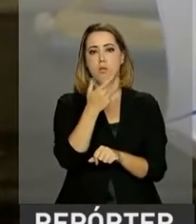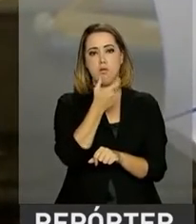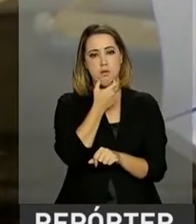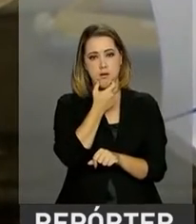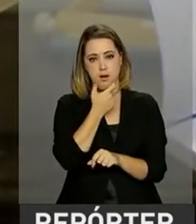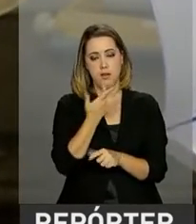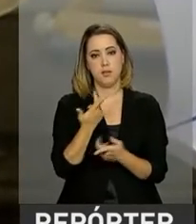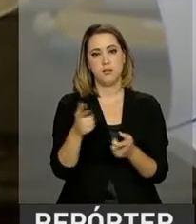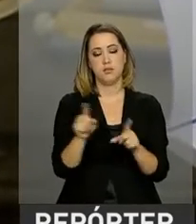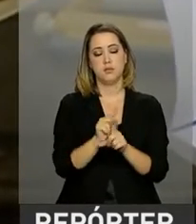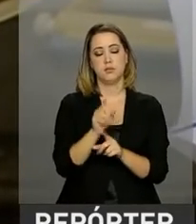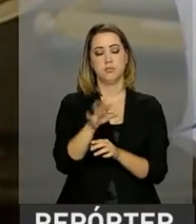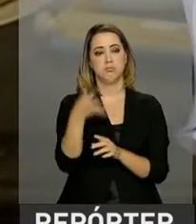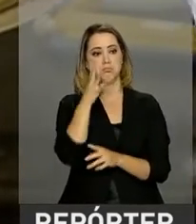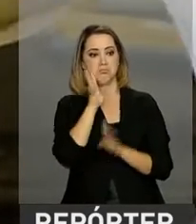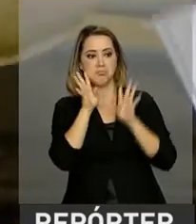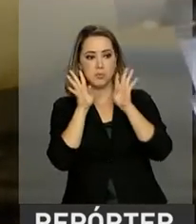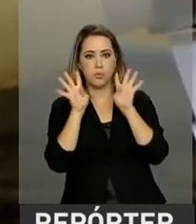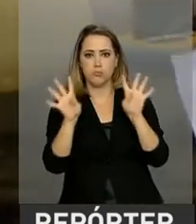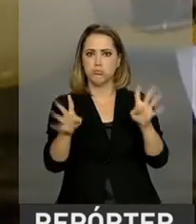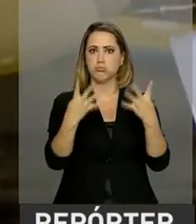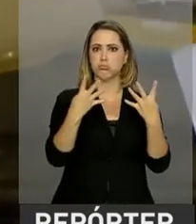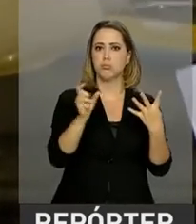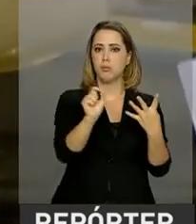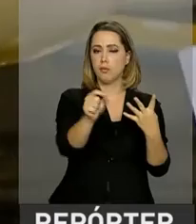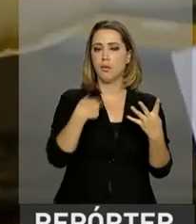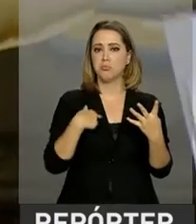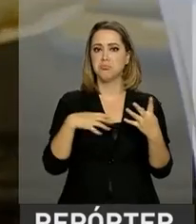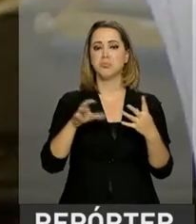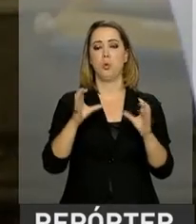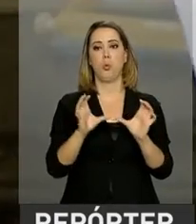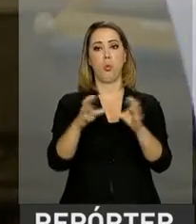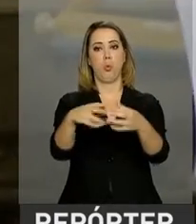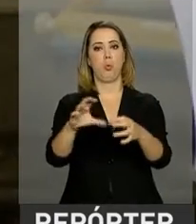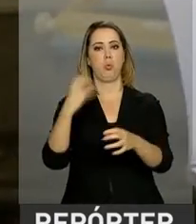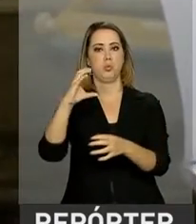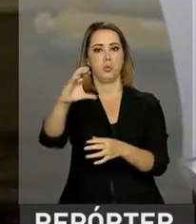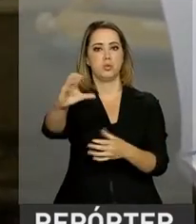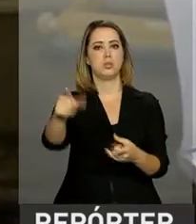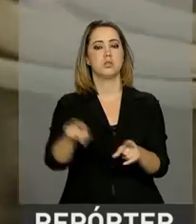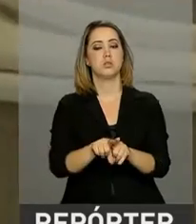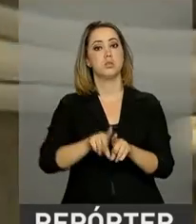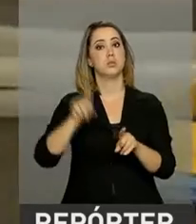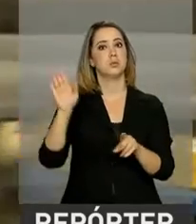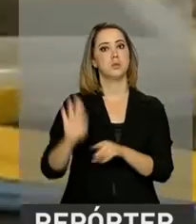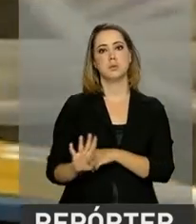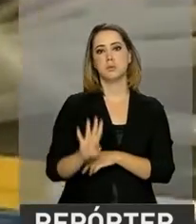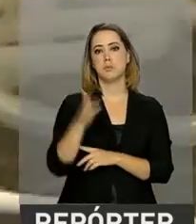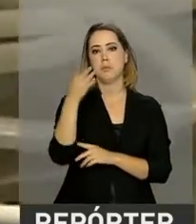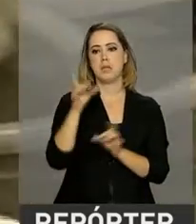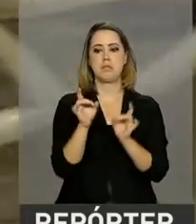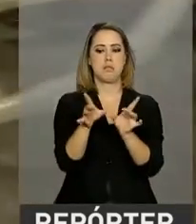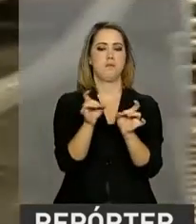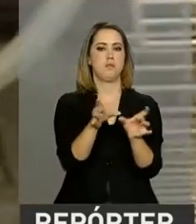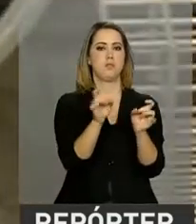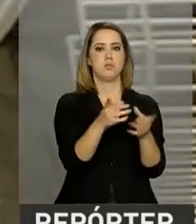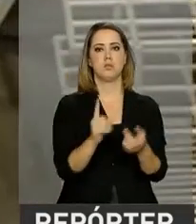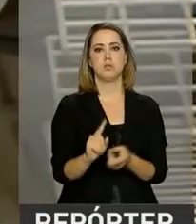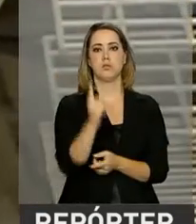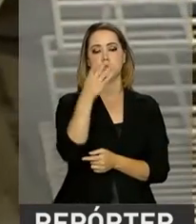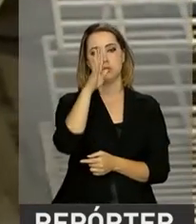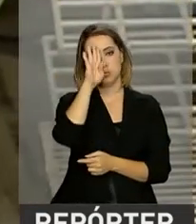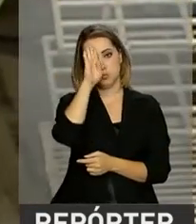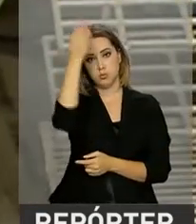apenas chamou a atenção da comunidade científica internacional como também ficou entre as mais vendidas num dos